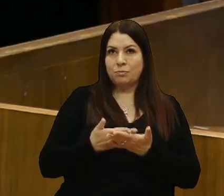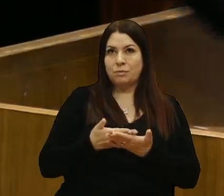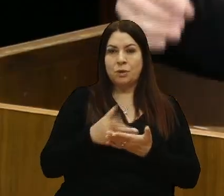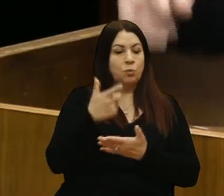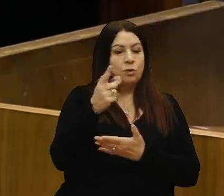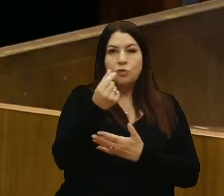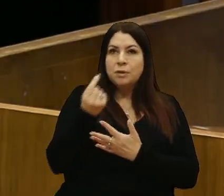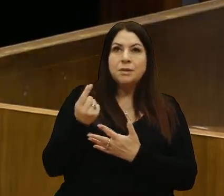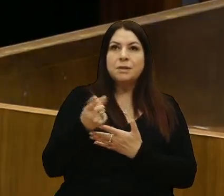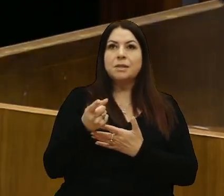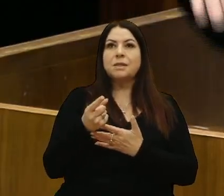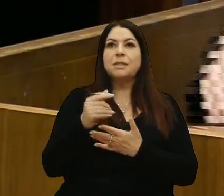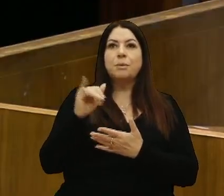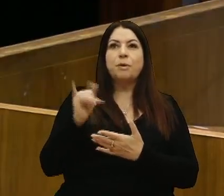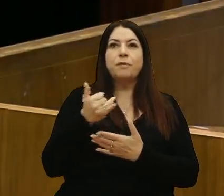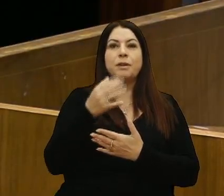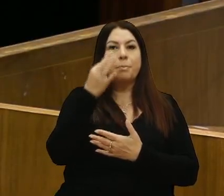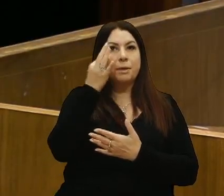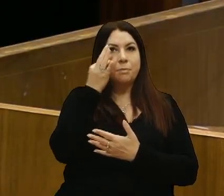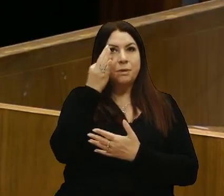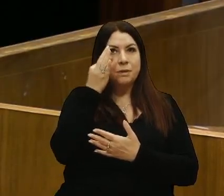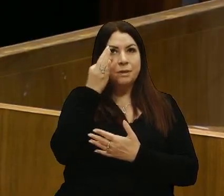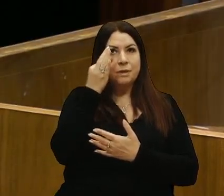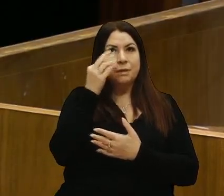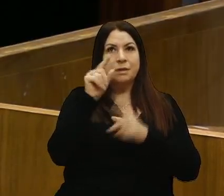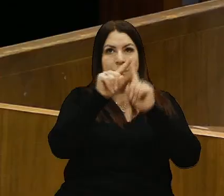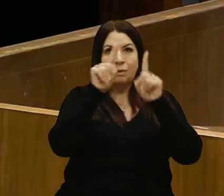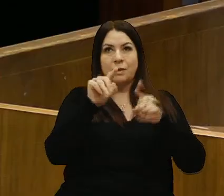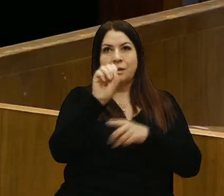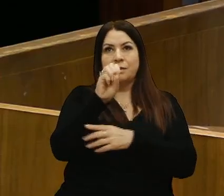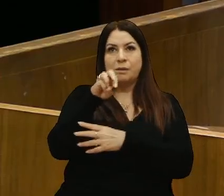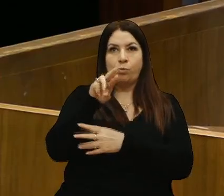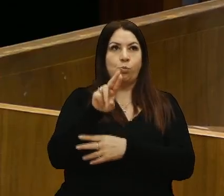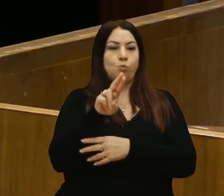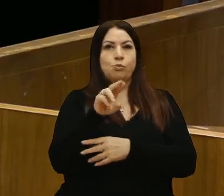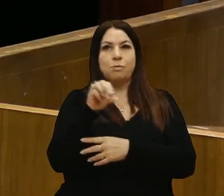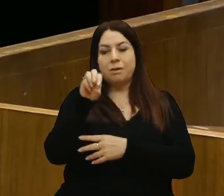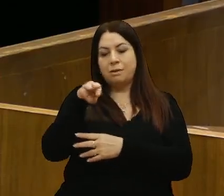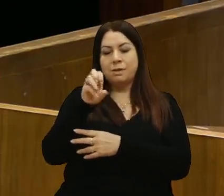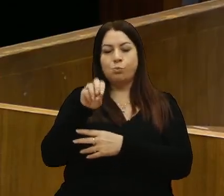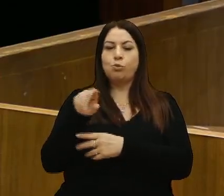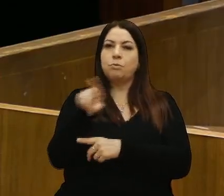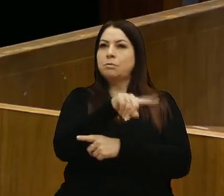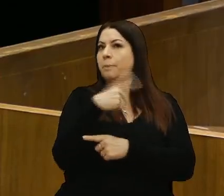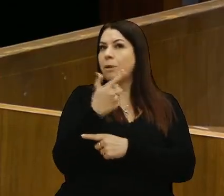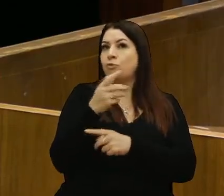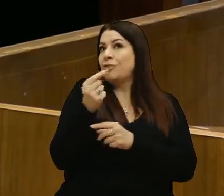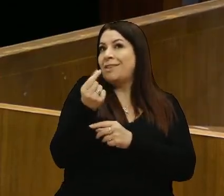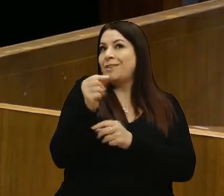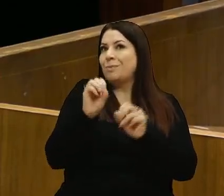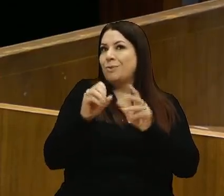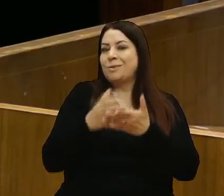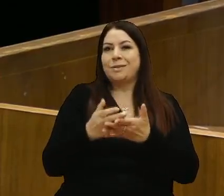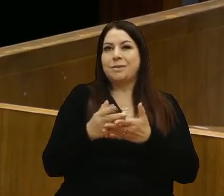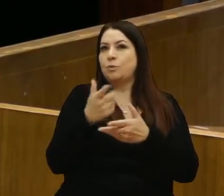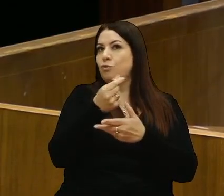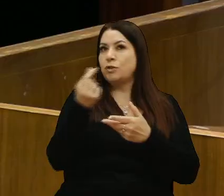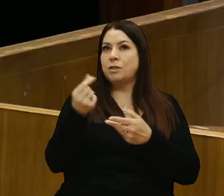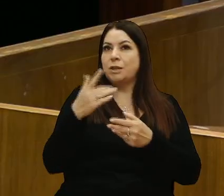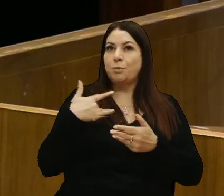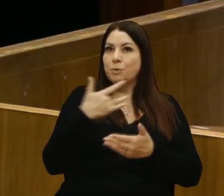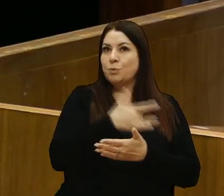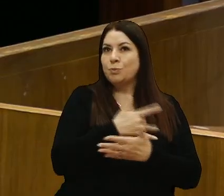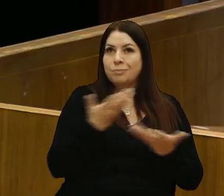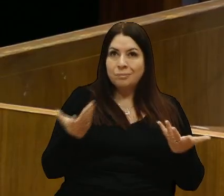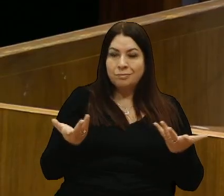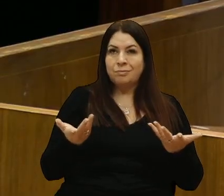Não tem dinheiro, aproveitando a presença aqui dos trabalhadores da SAMU, para o SAMU. Não tem dinheiro para a educação, não tem dinheiro para a saúde.